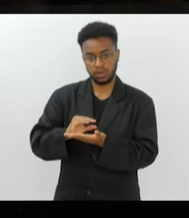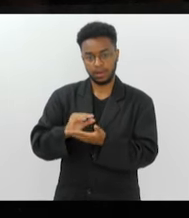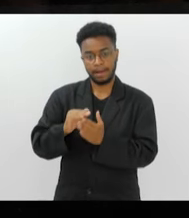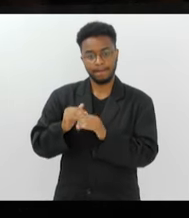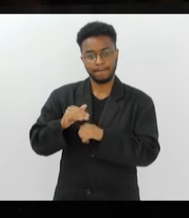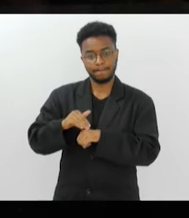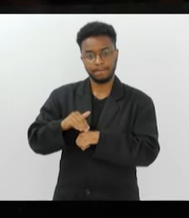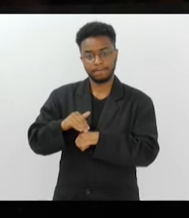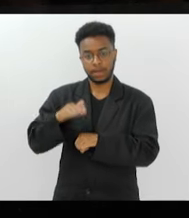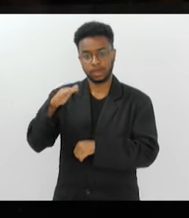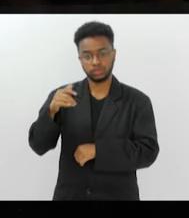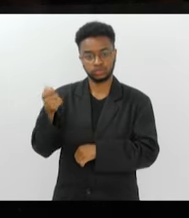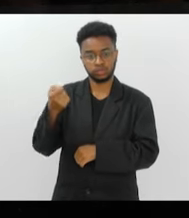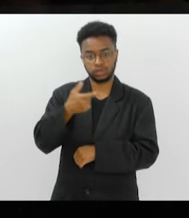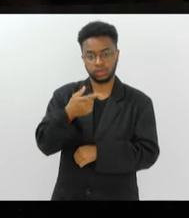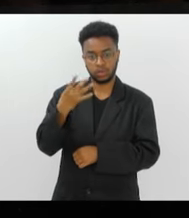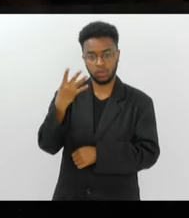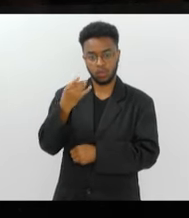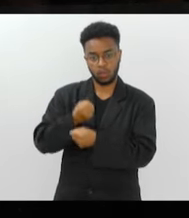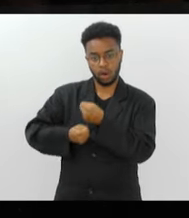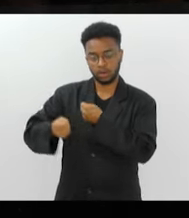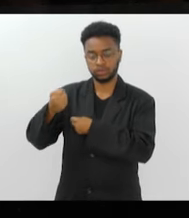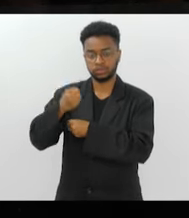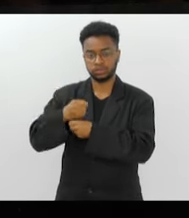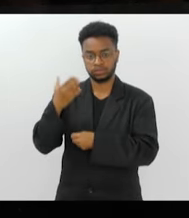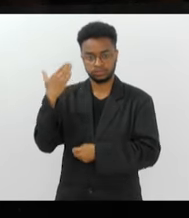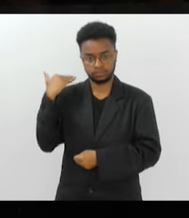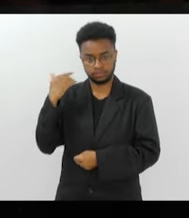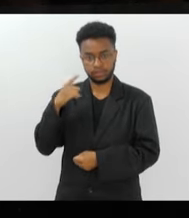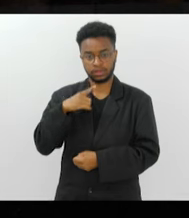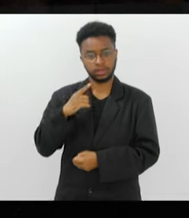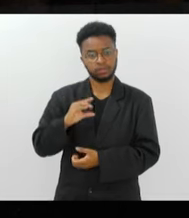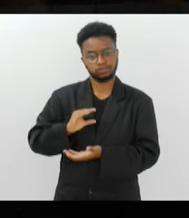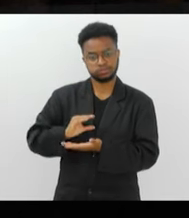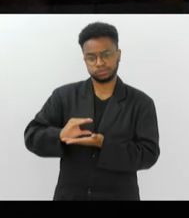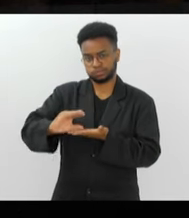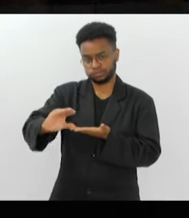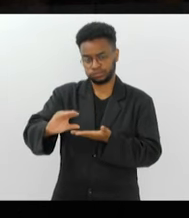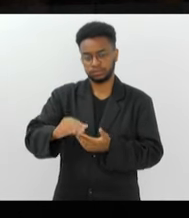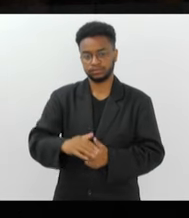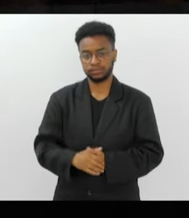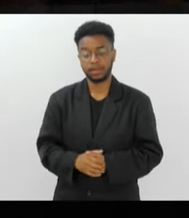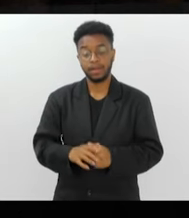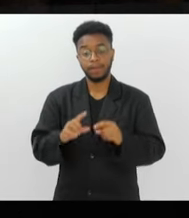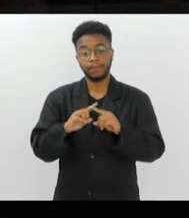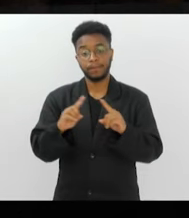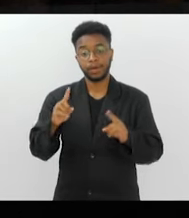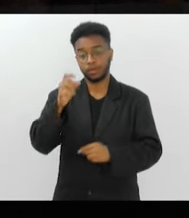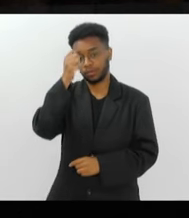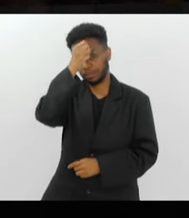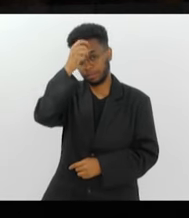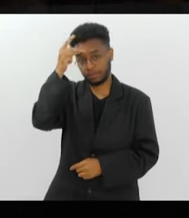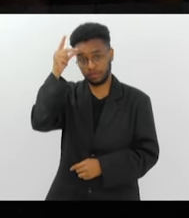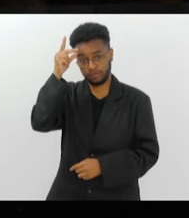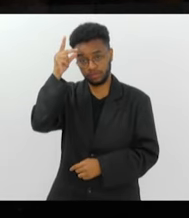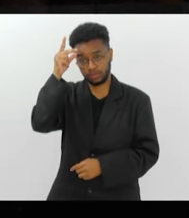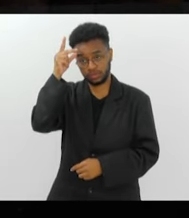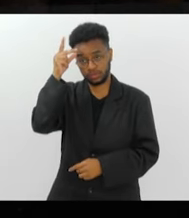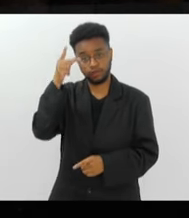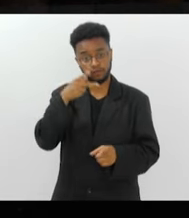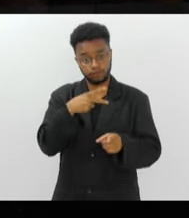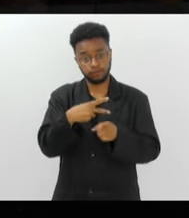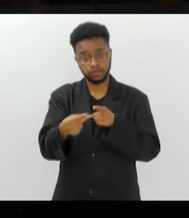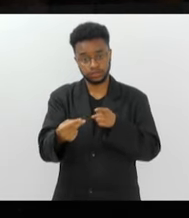de 4 anos atrás, bem mais significativos, o prefeito ganhou a